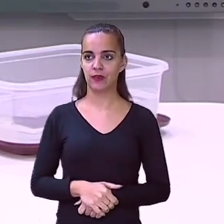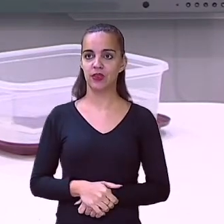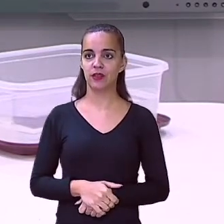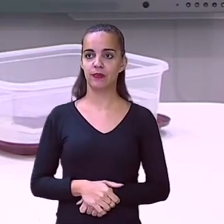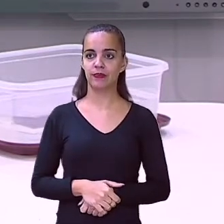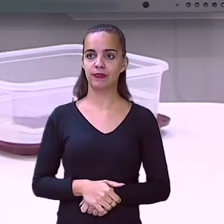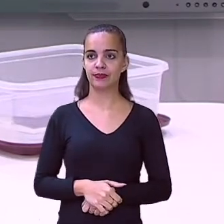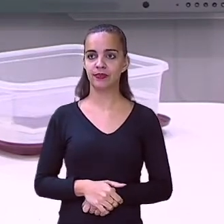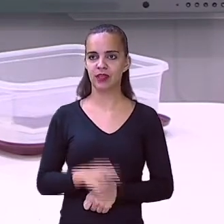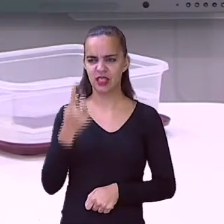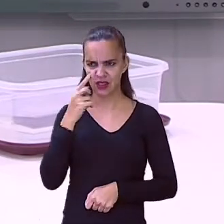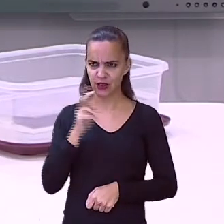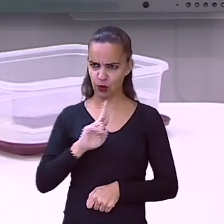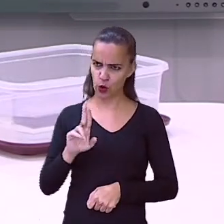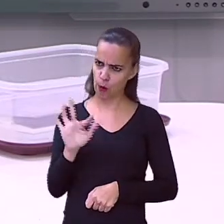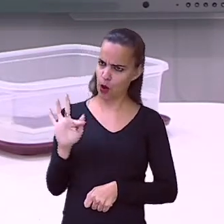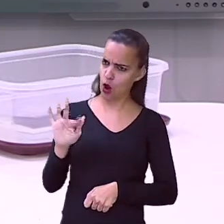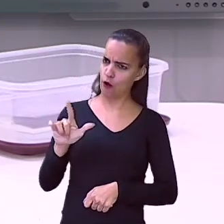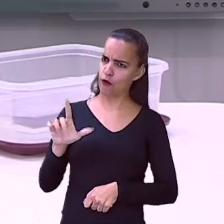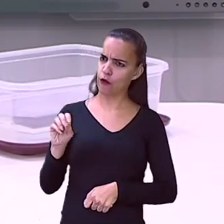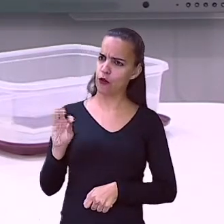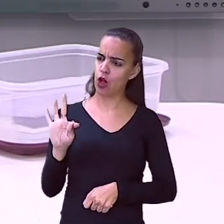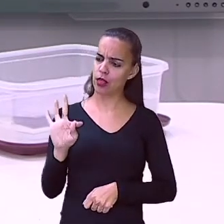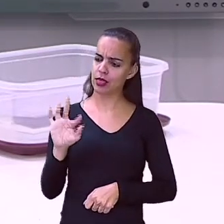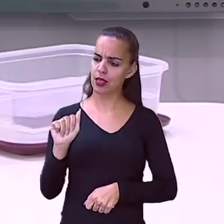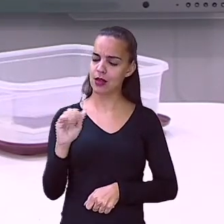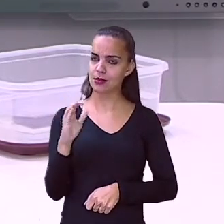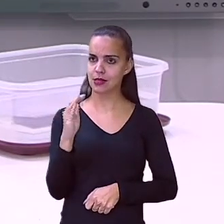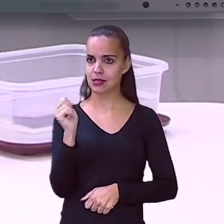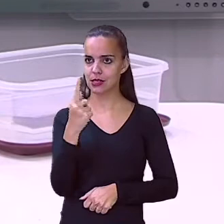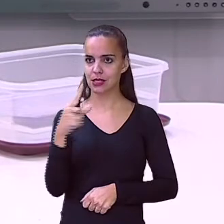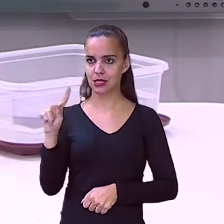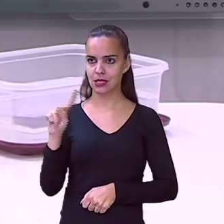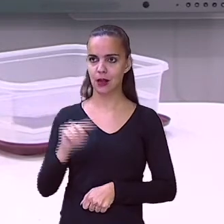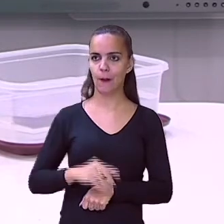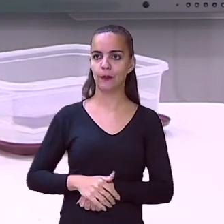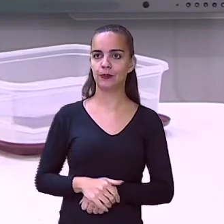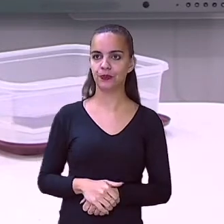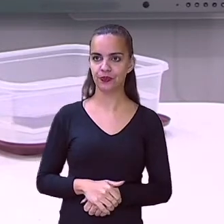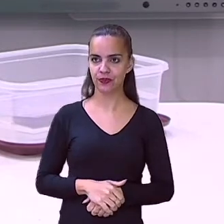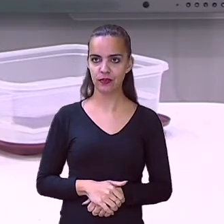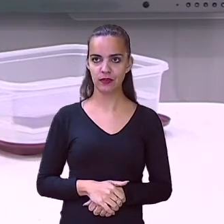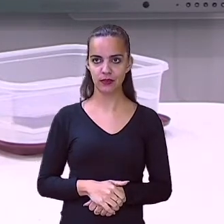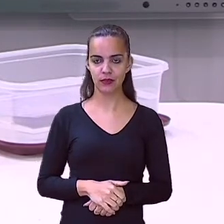apareceu aqui, né? Ele está pedindo para ser feito. A